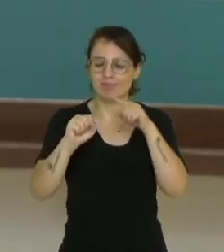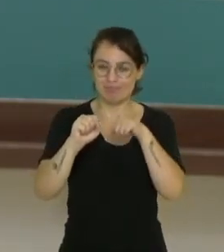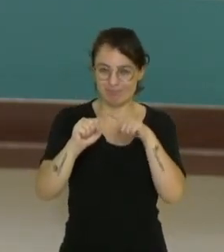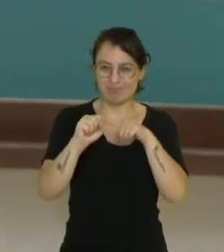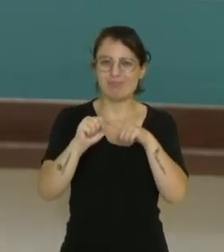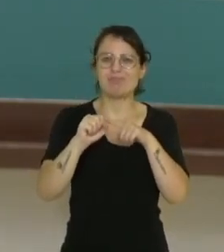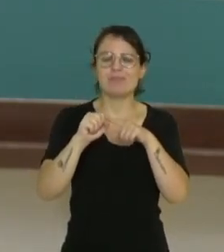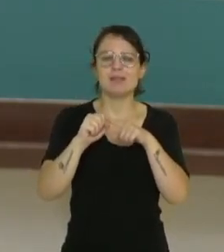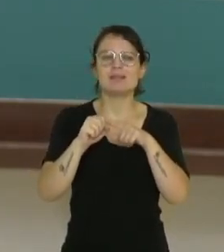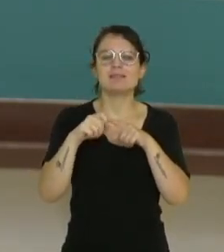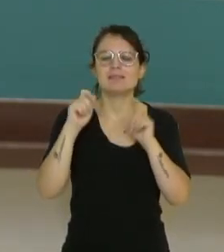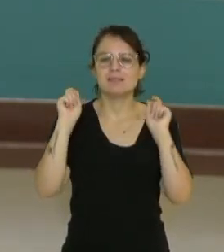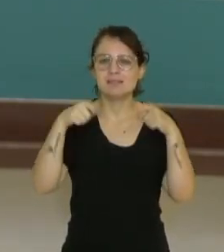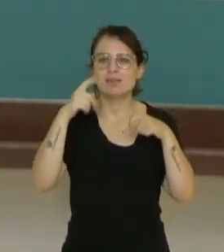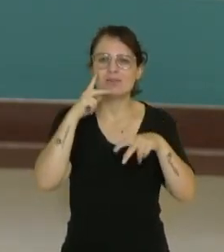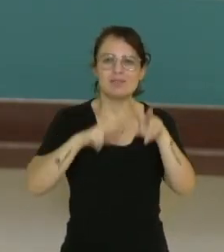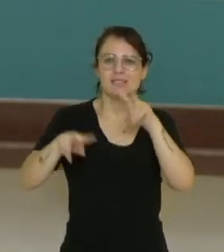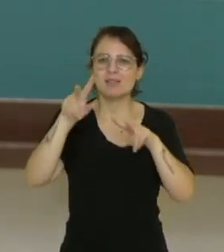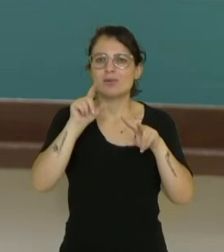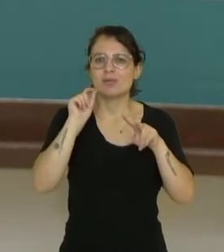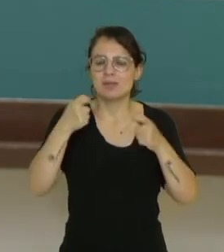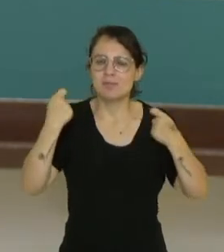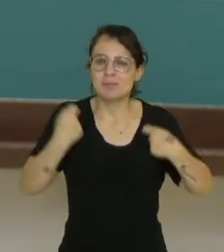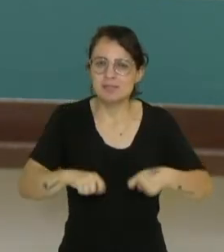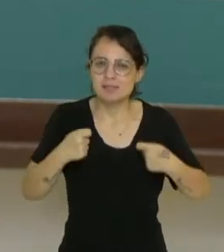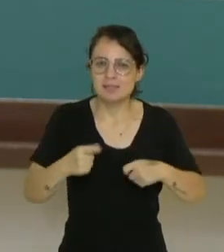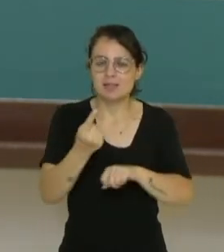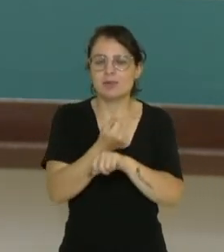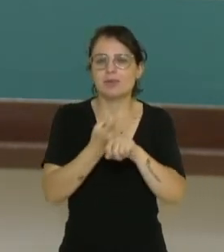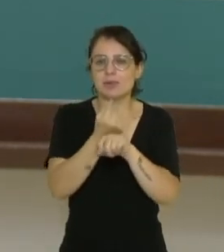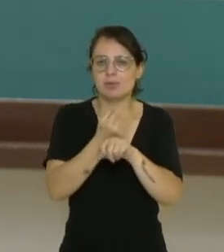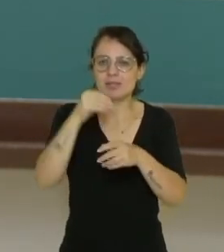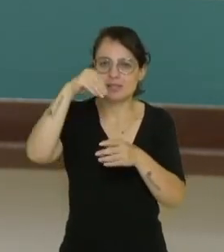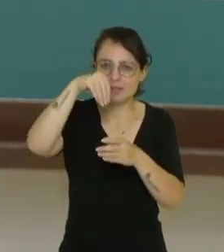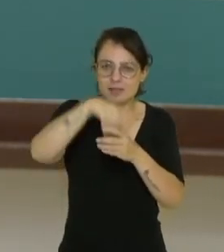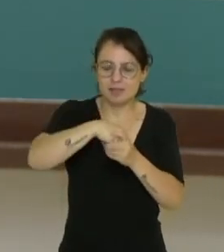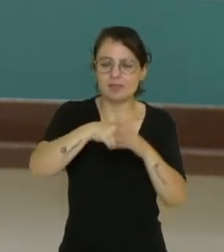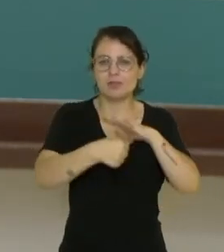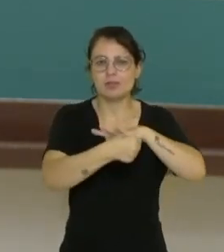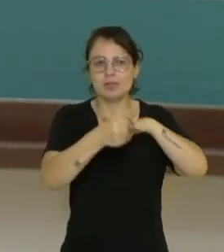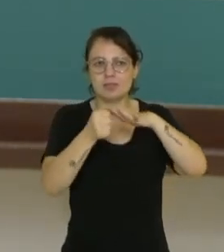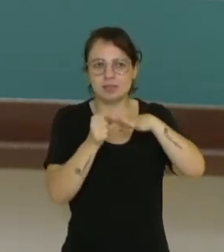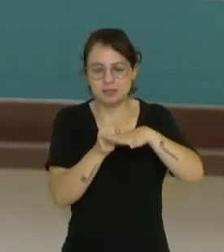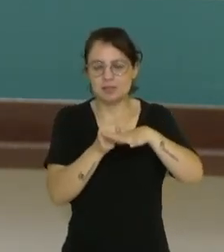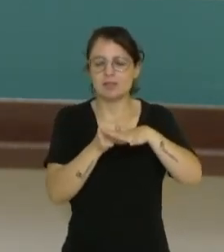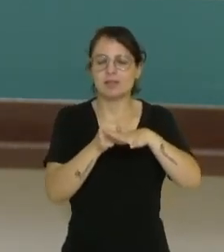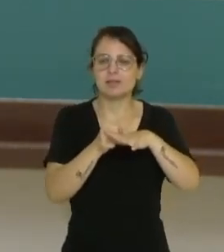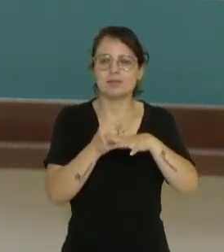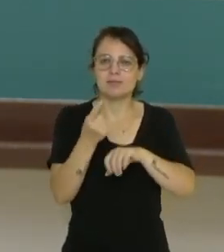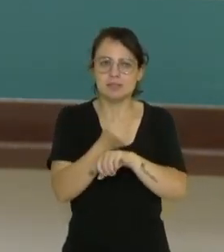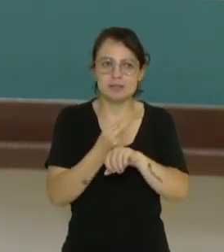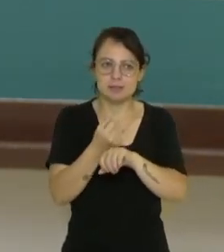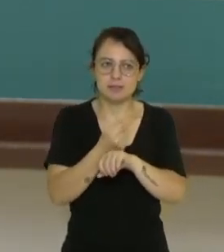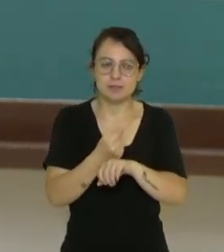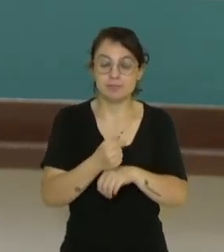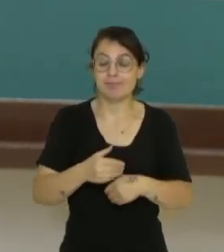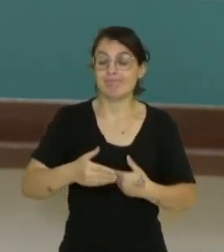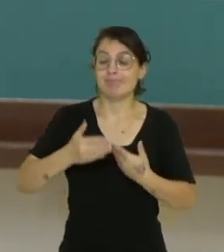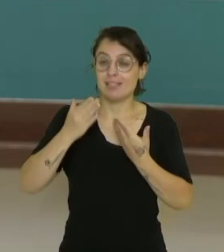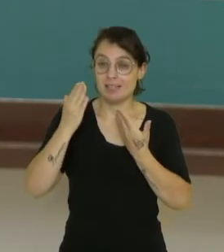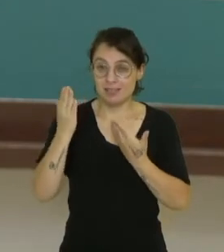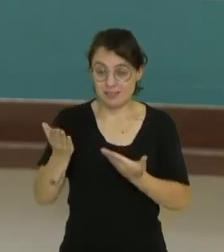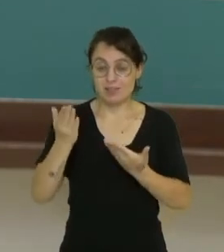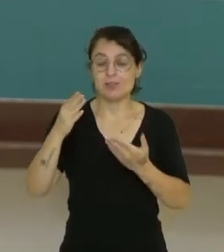ficasse visível a dependência econômica que existe dentro do setor financeiro. Isso fez com que